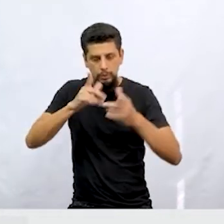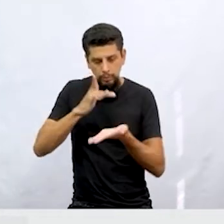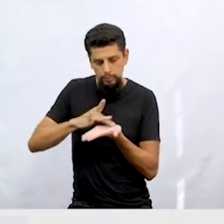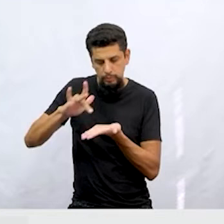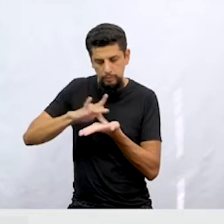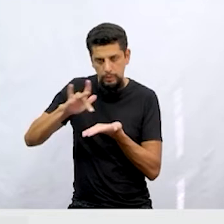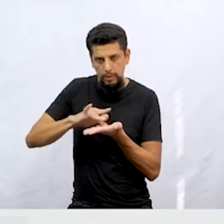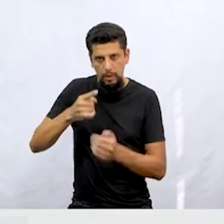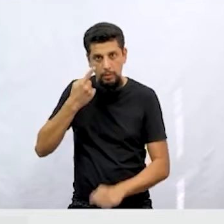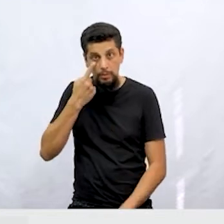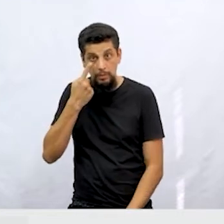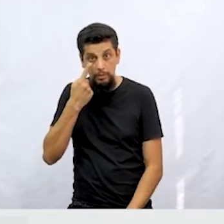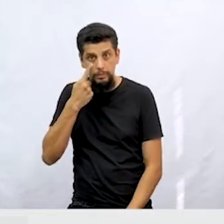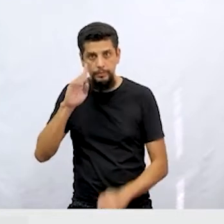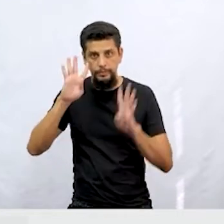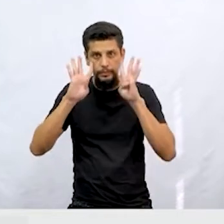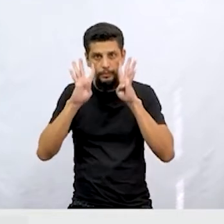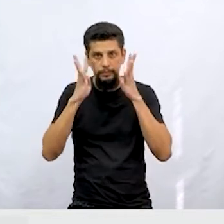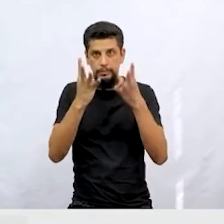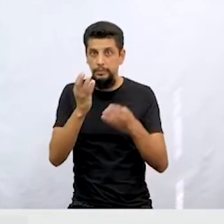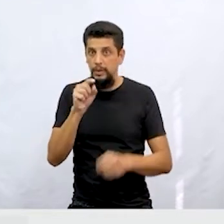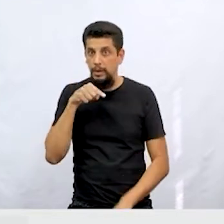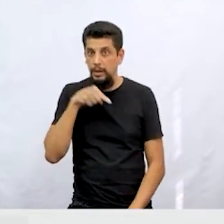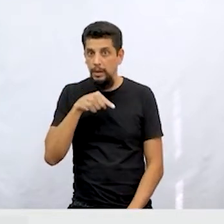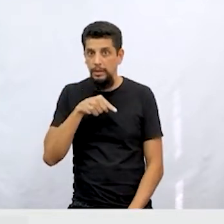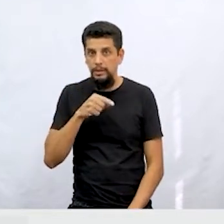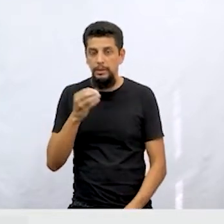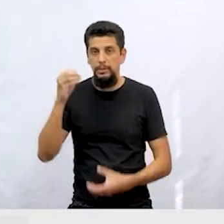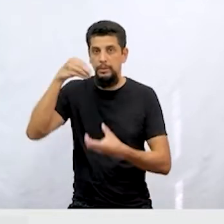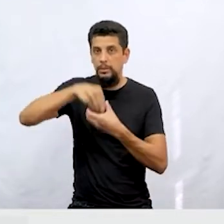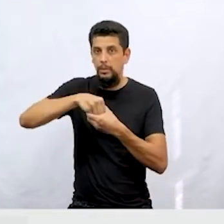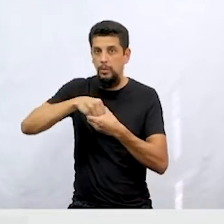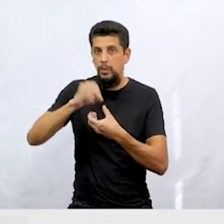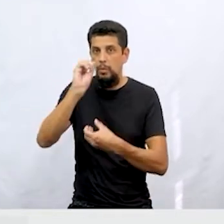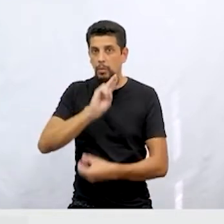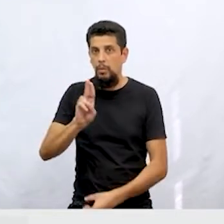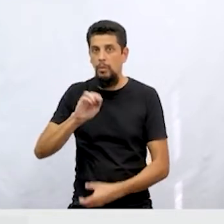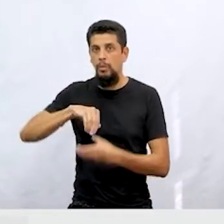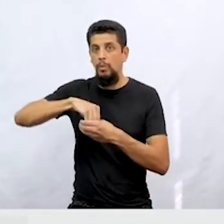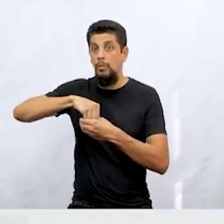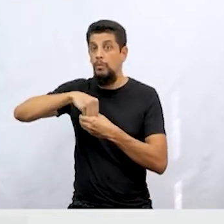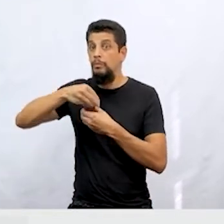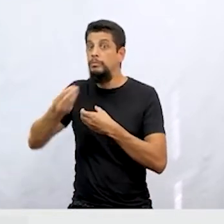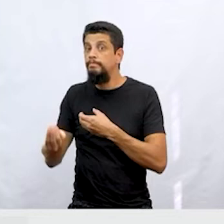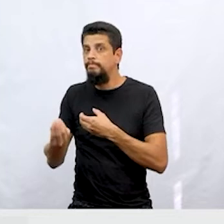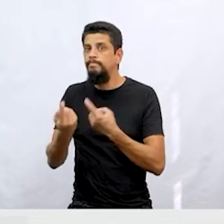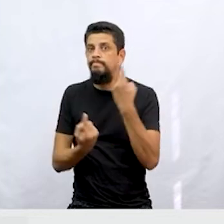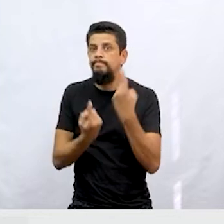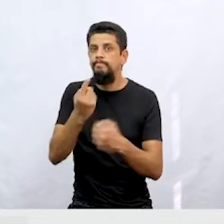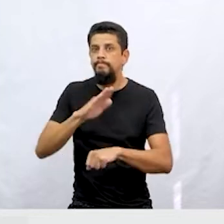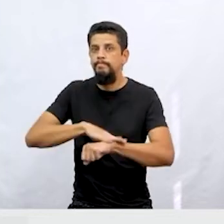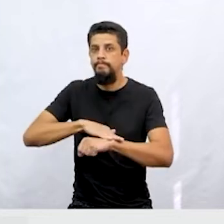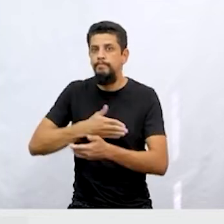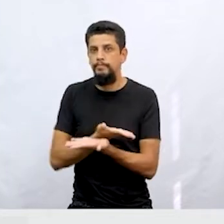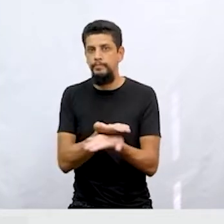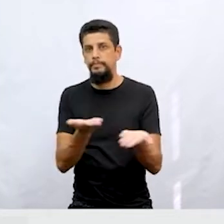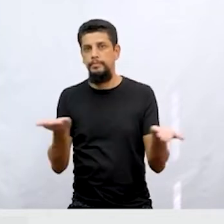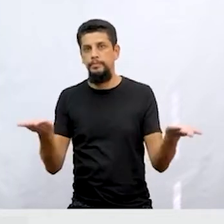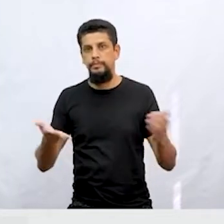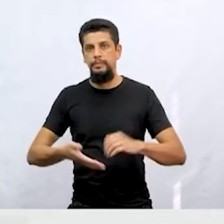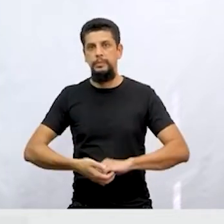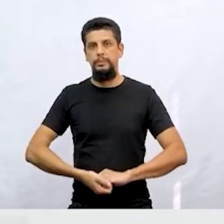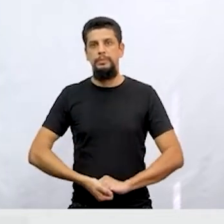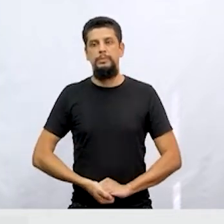ou do celular. Prestem atenção. Ele está dentro ou fora da amarelinha? Vou dar um tempo